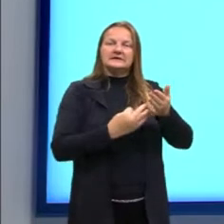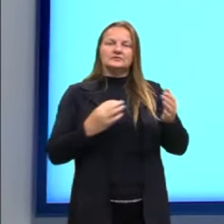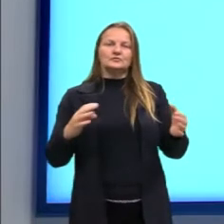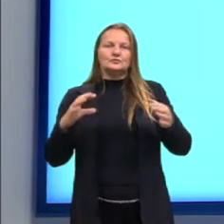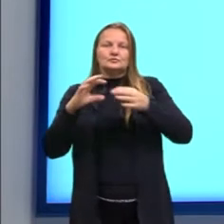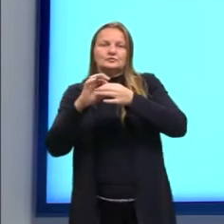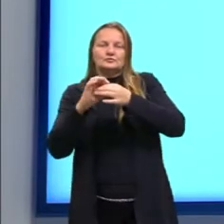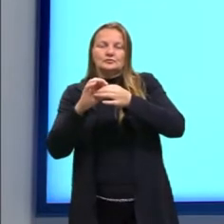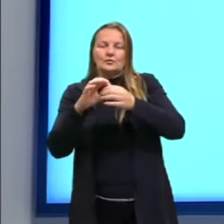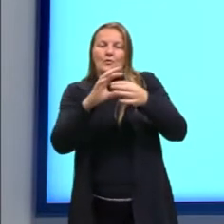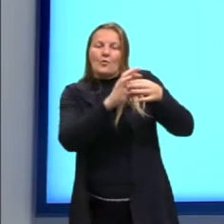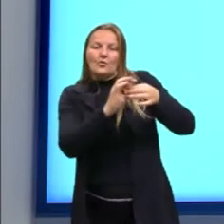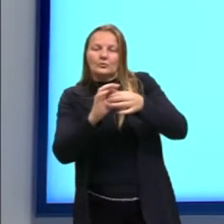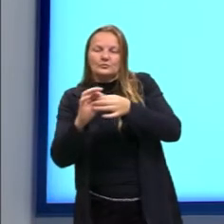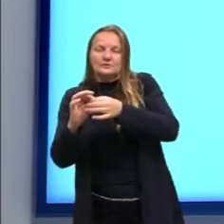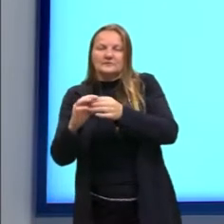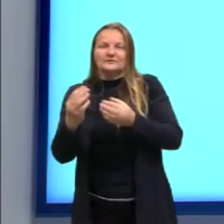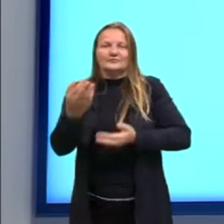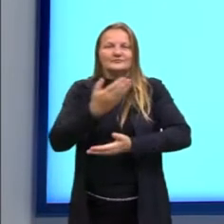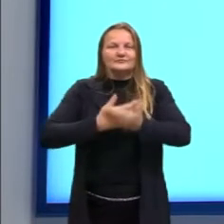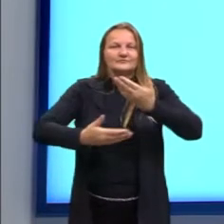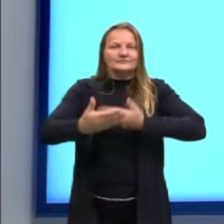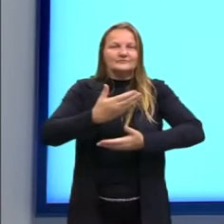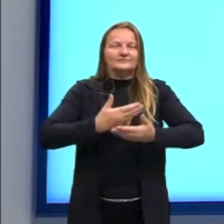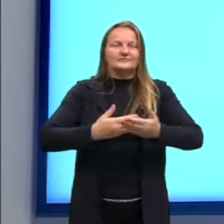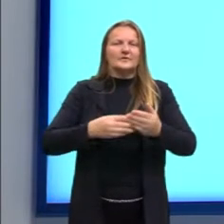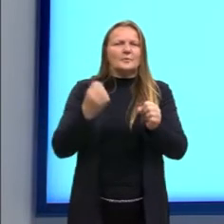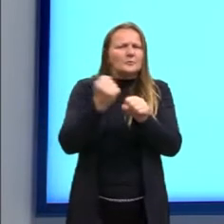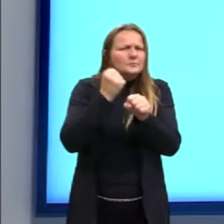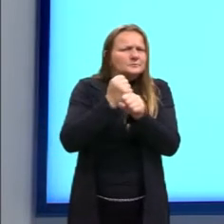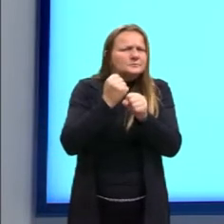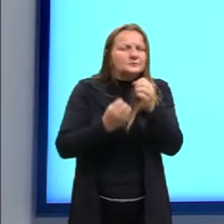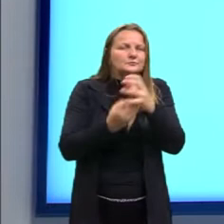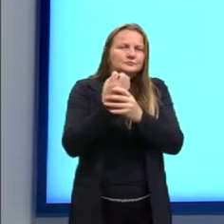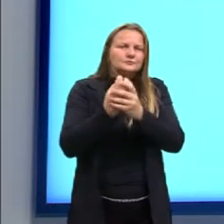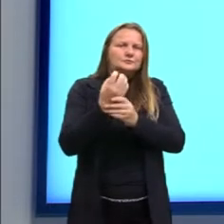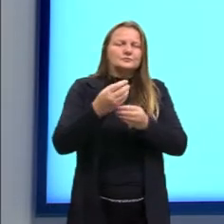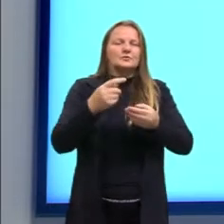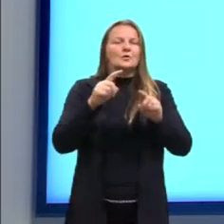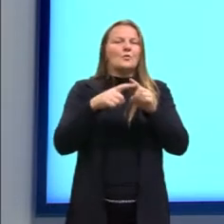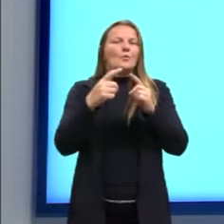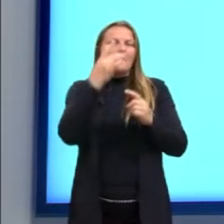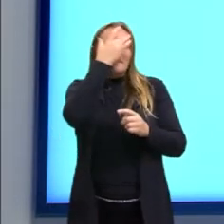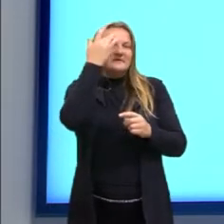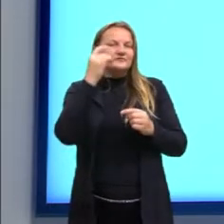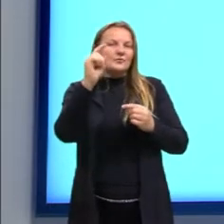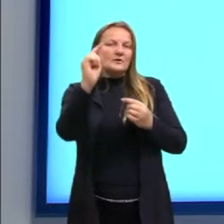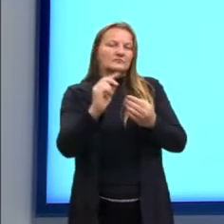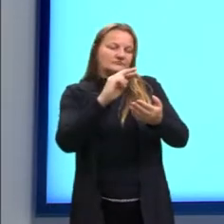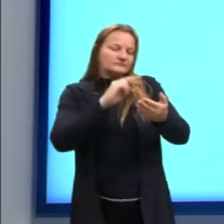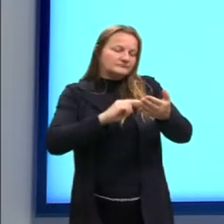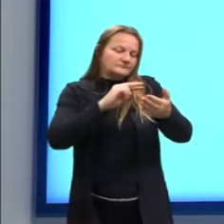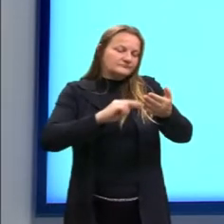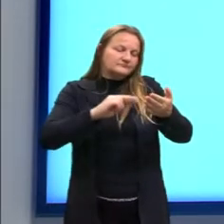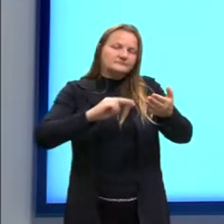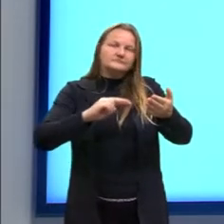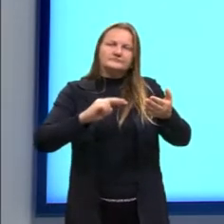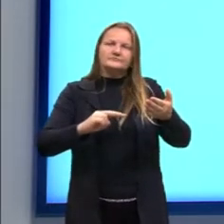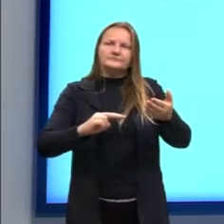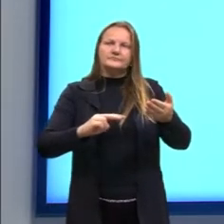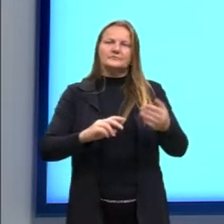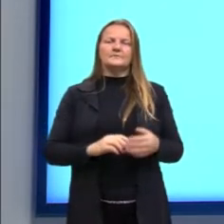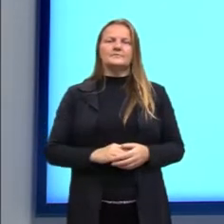contextos de acordo com as condições de produção e recepção, Tá. E aqui eu poderia